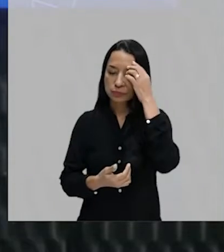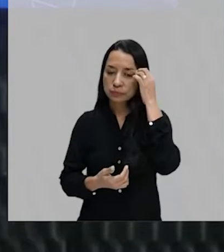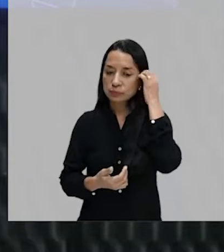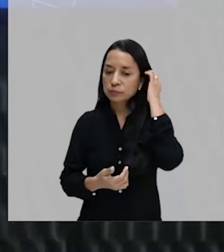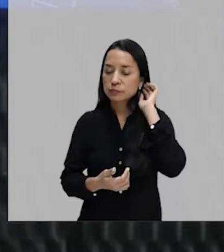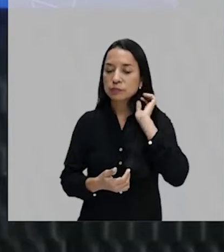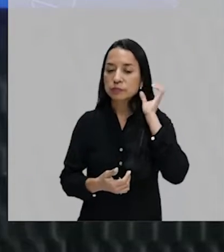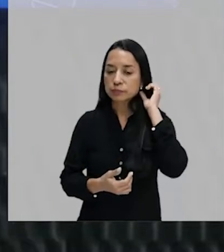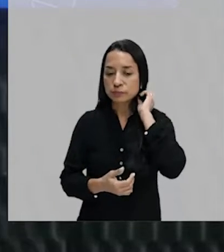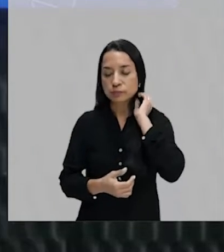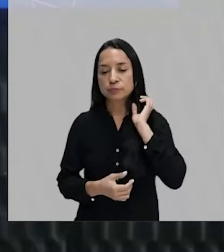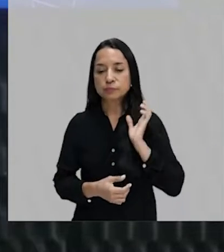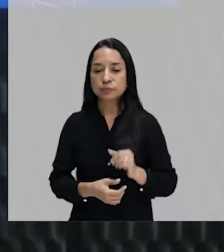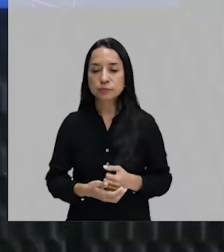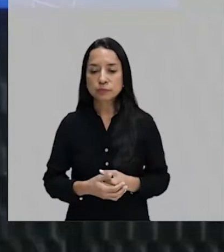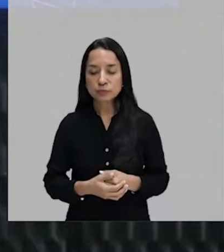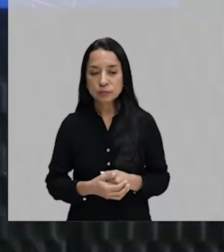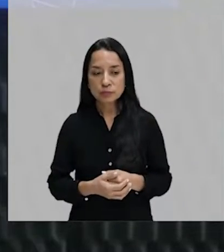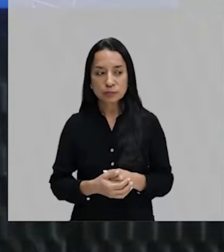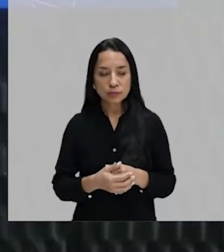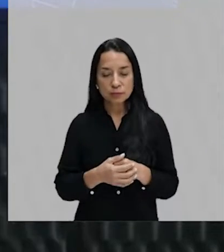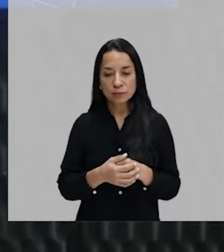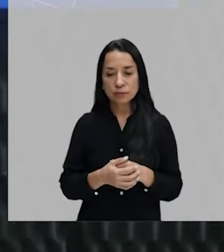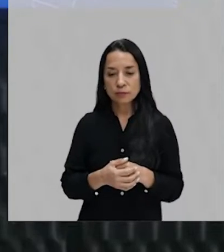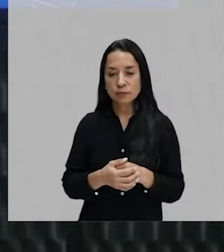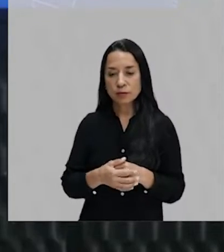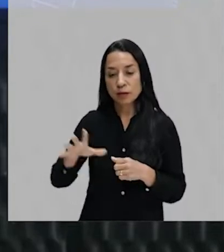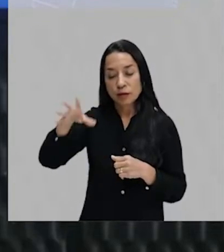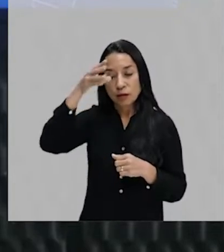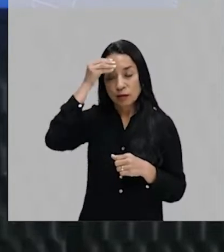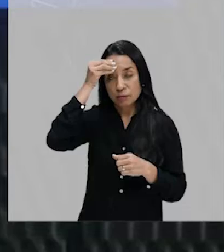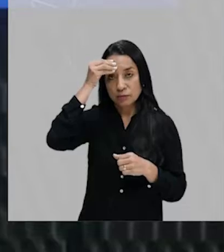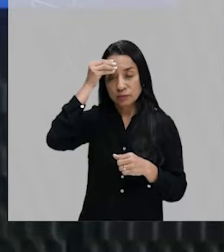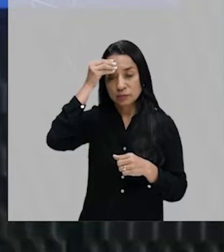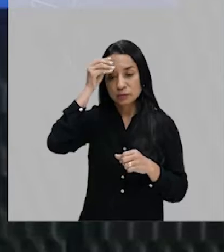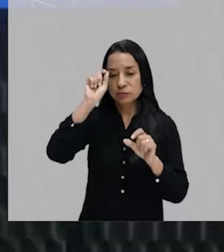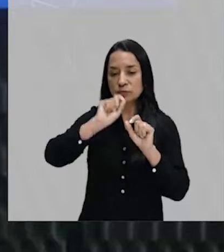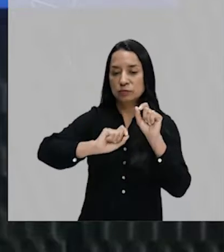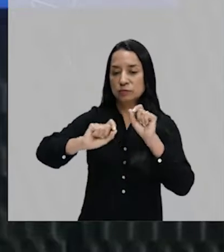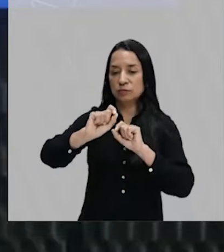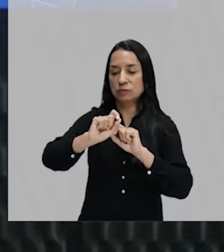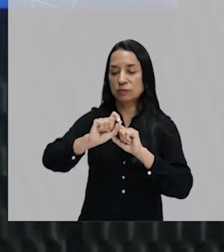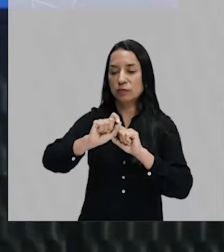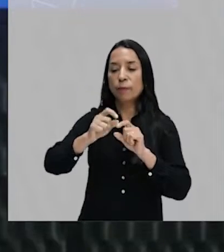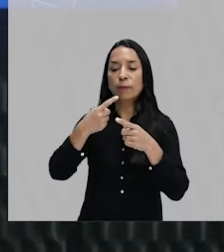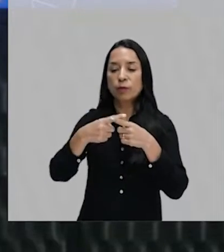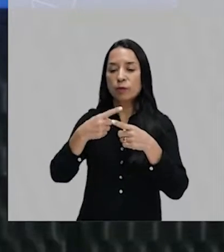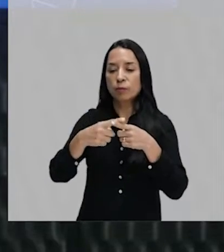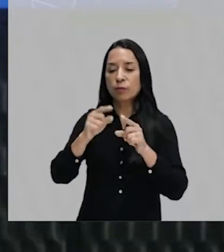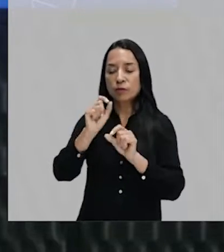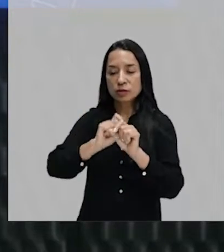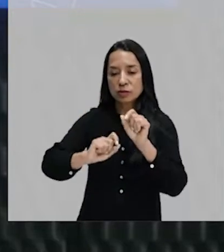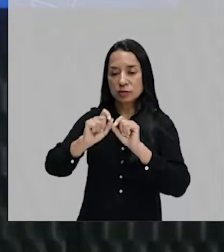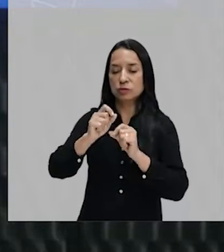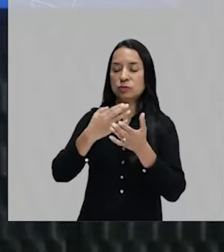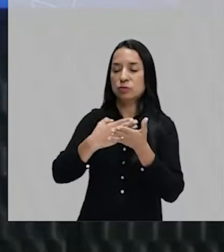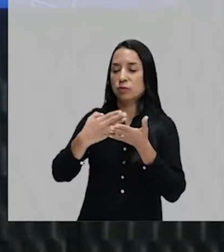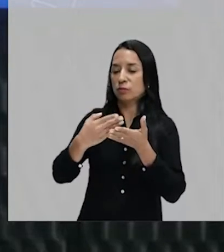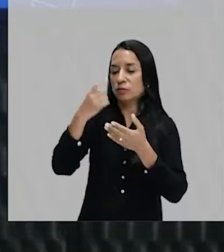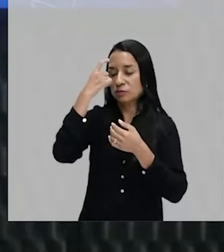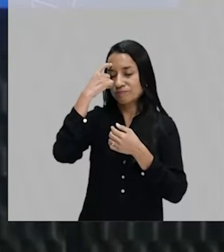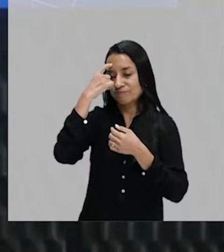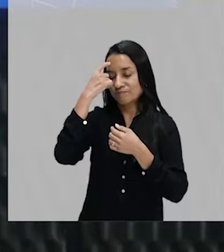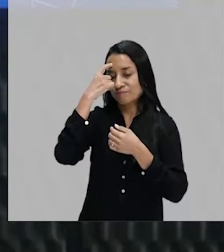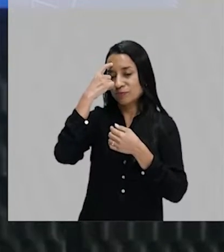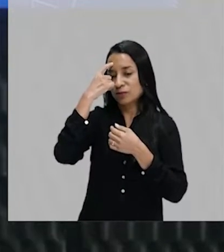está contido em b então grava isso na tua memória tá justamente porque isso já passa a